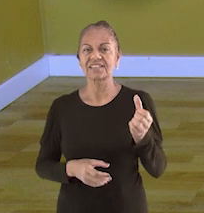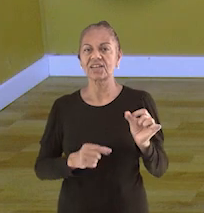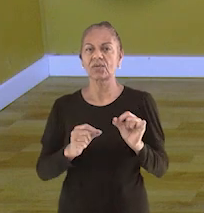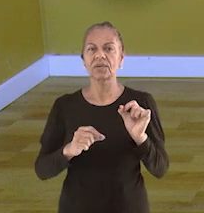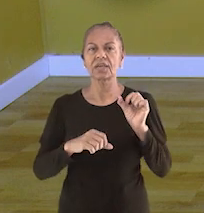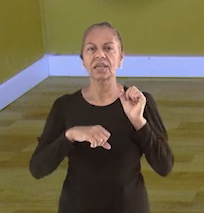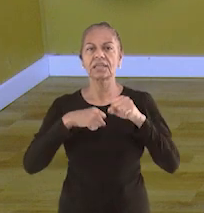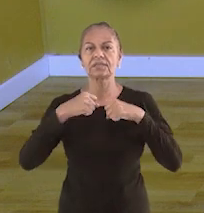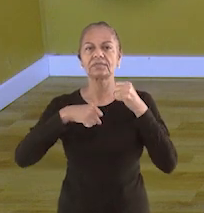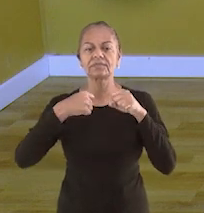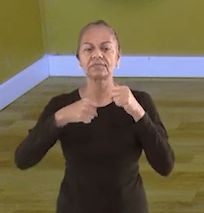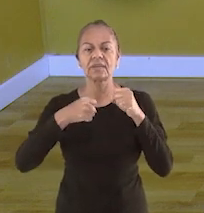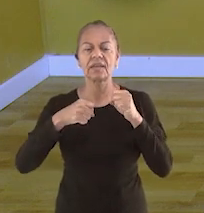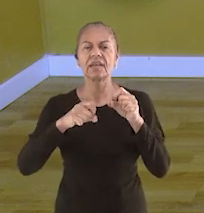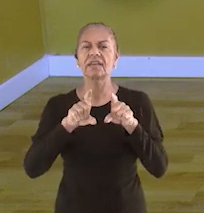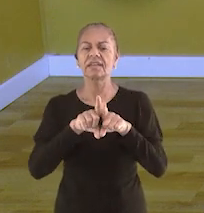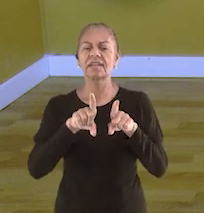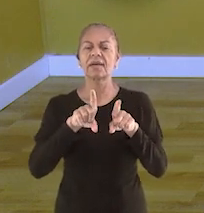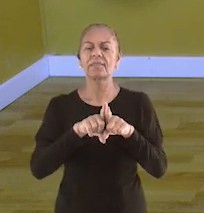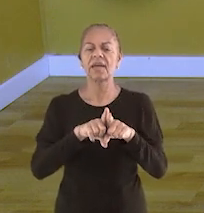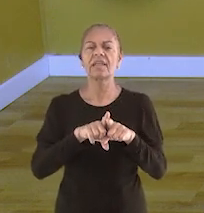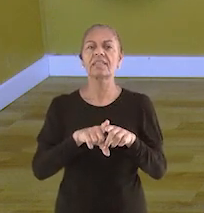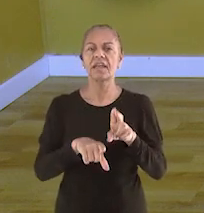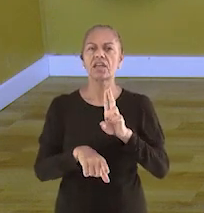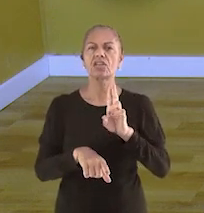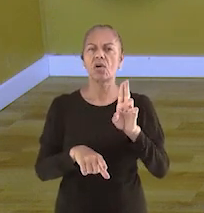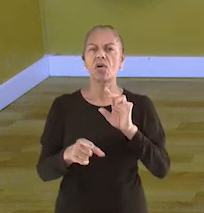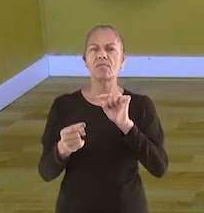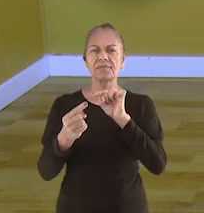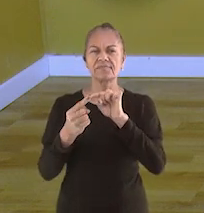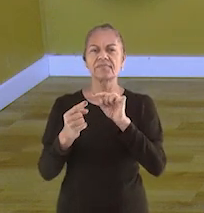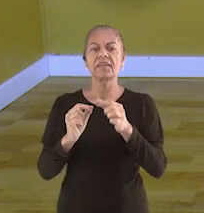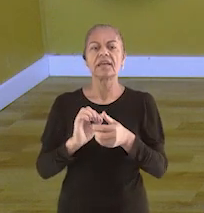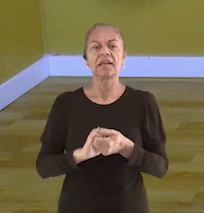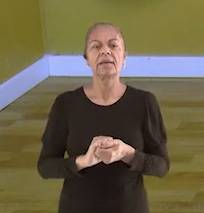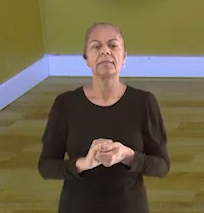de skipping. Cada um no seu ritmo. Ó.